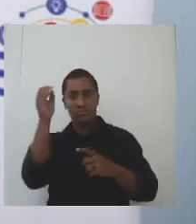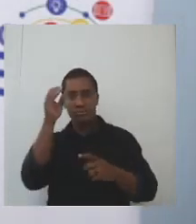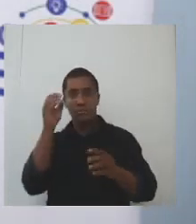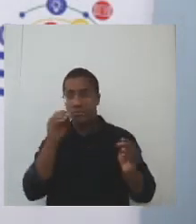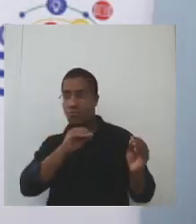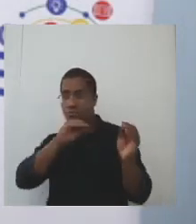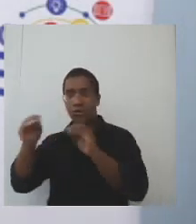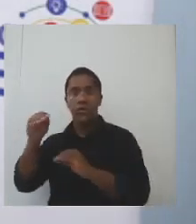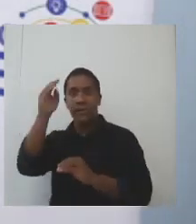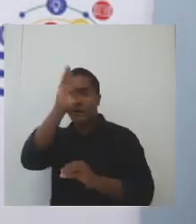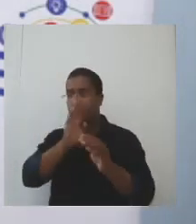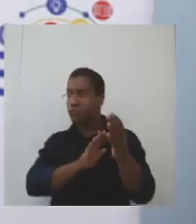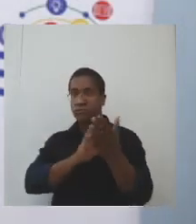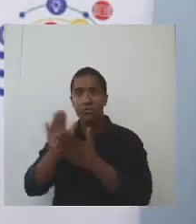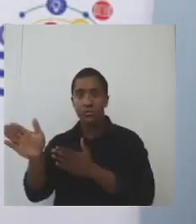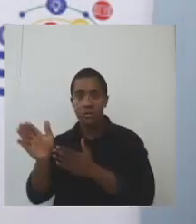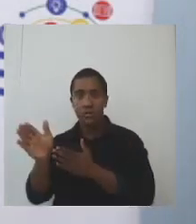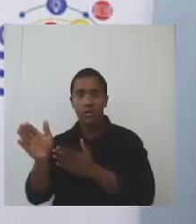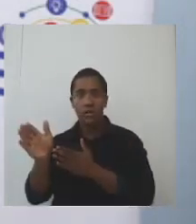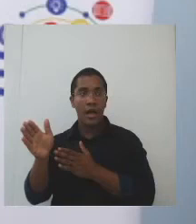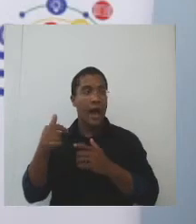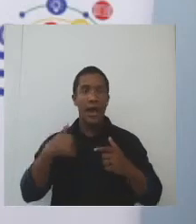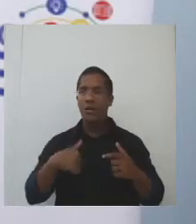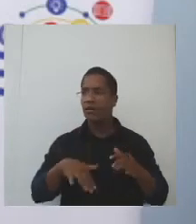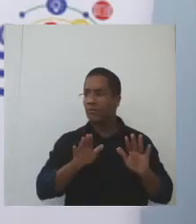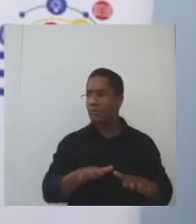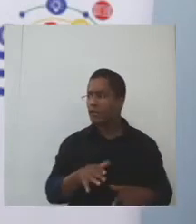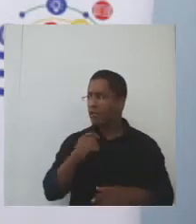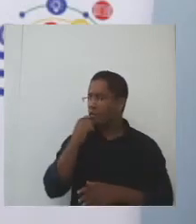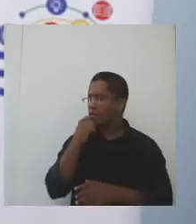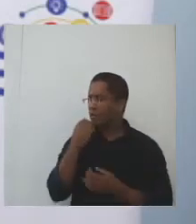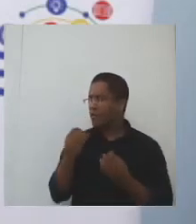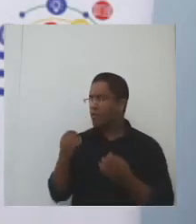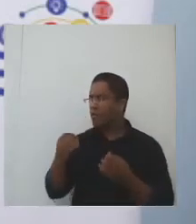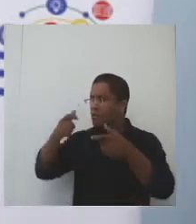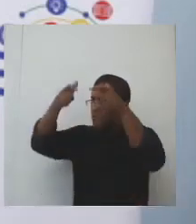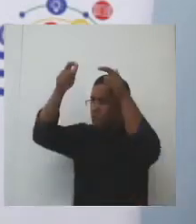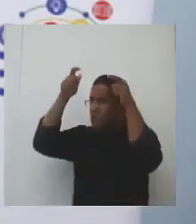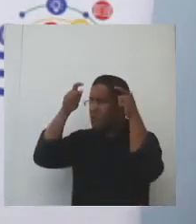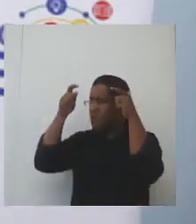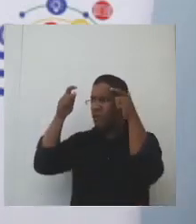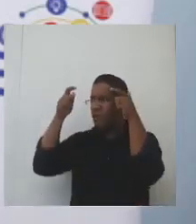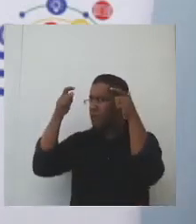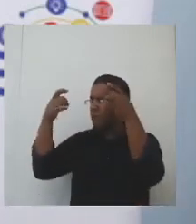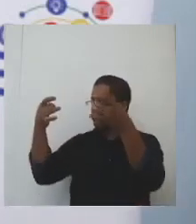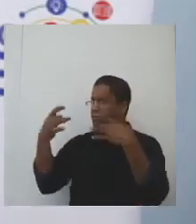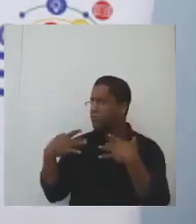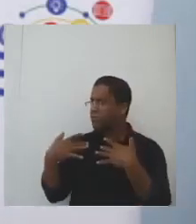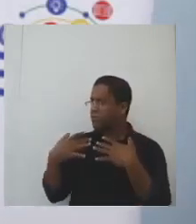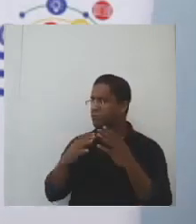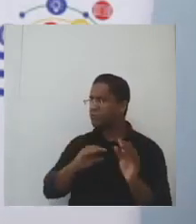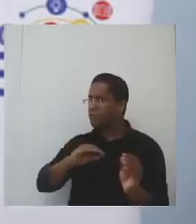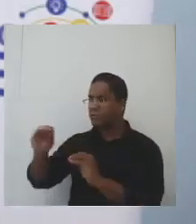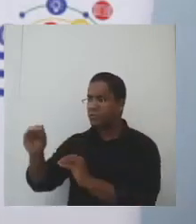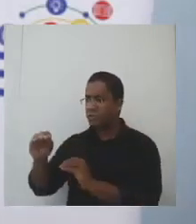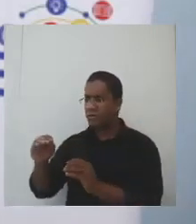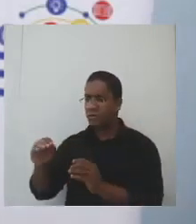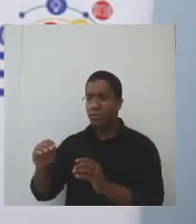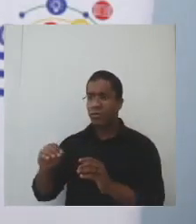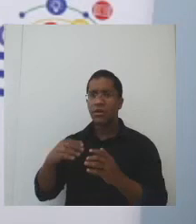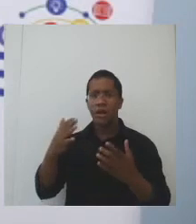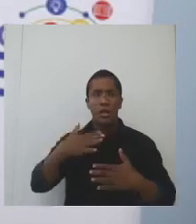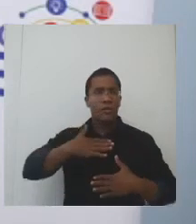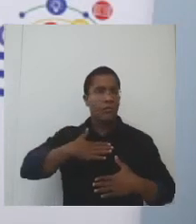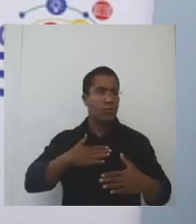com meus familiares, vendo então meu rei fugindo, me abandonando para que as tropas de Napoleão invadissem o território, então eu,